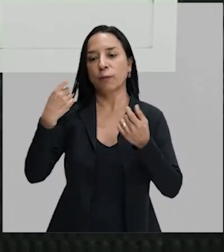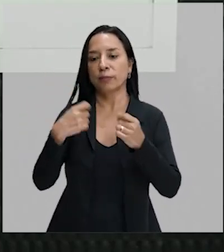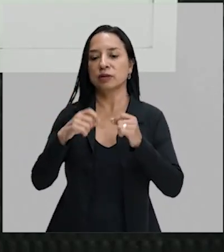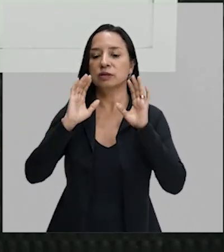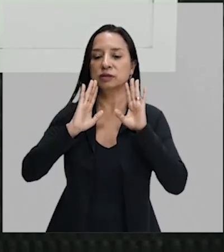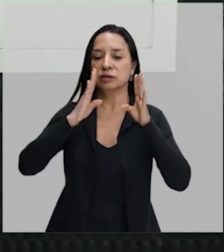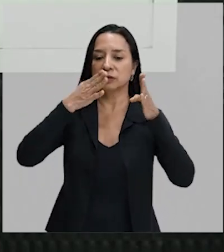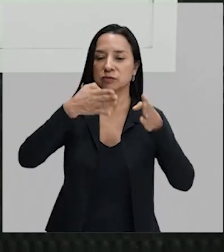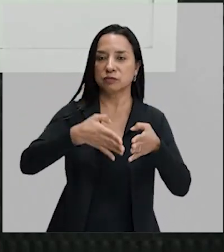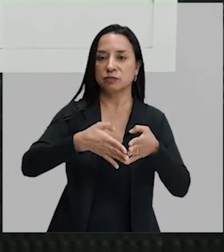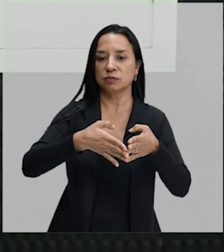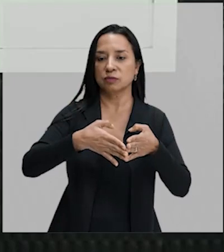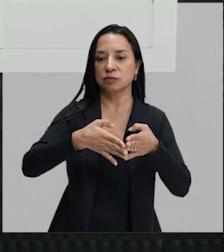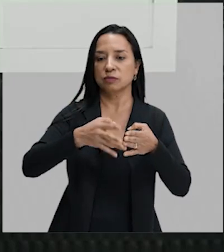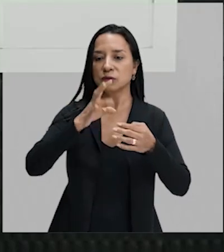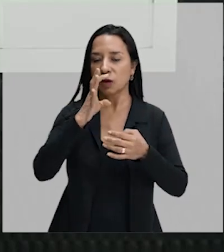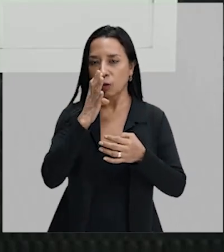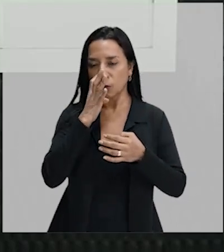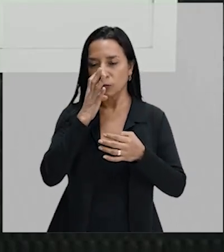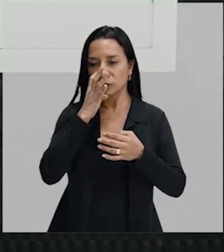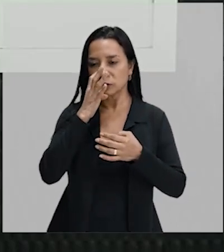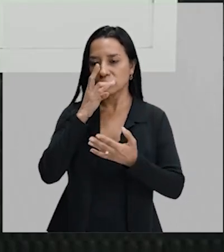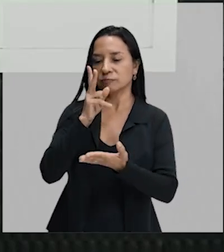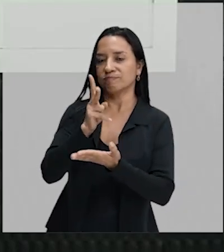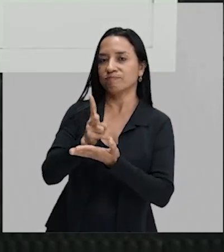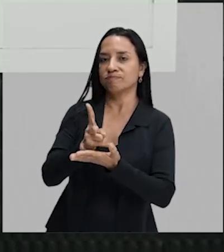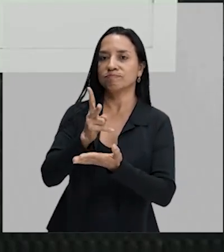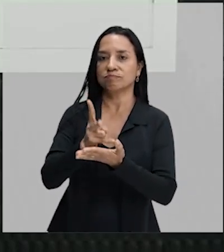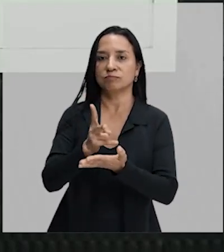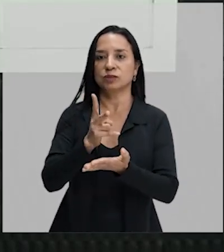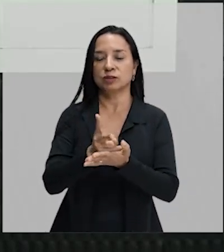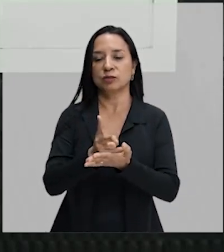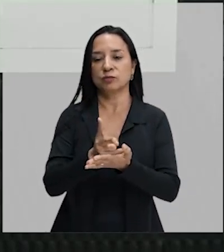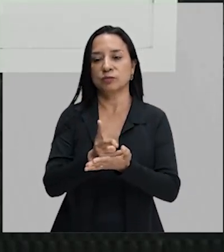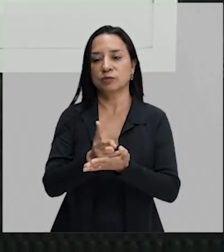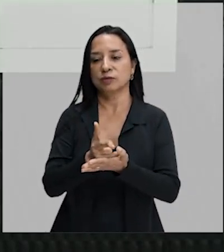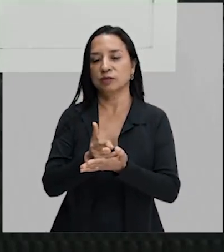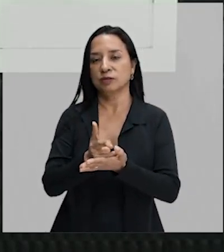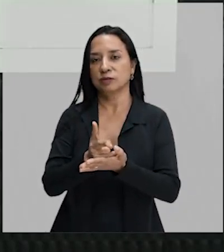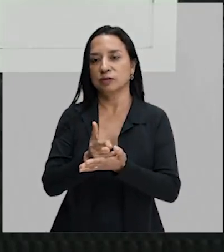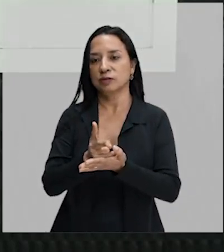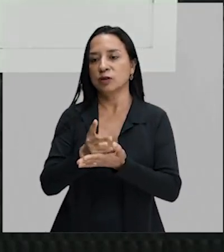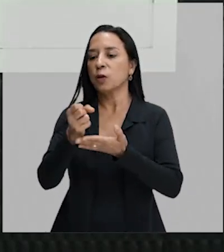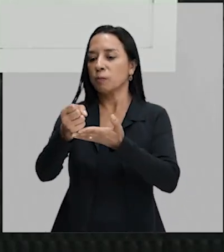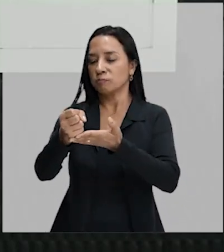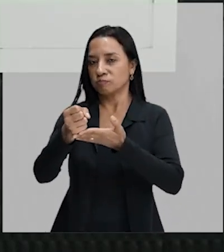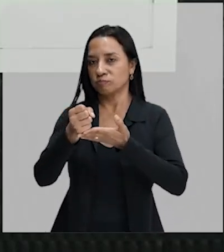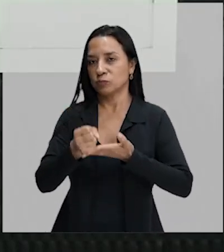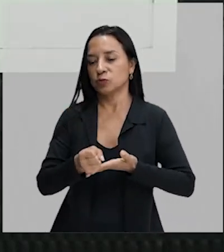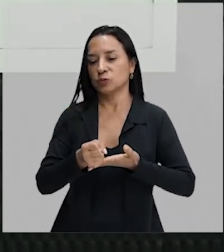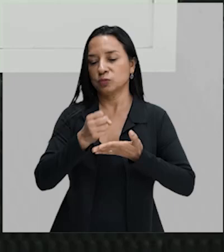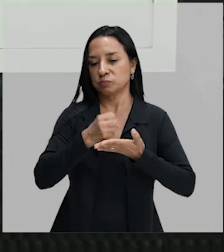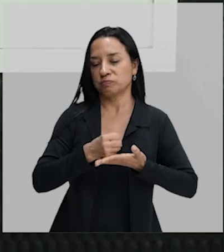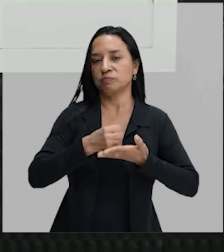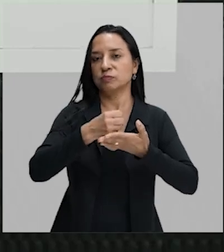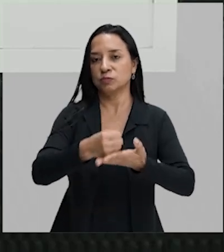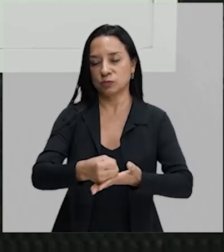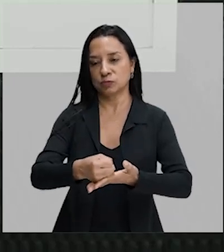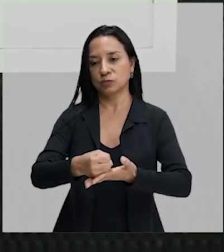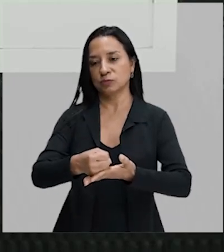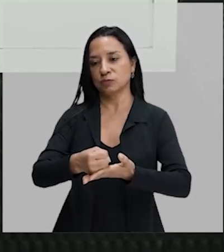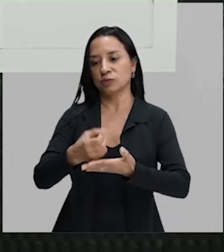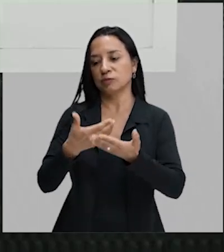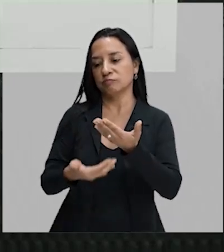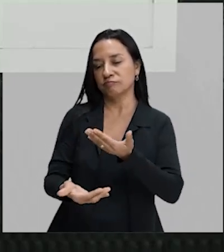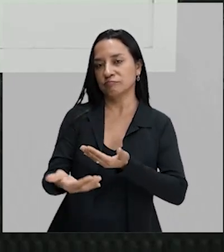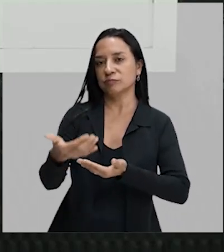de capacidade de observação contínua. Então eu conto com vocês, eu faço a minha parte, vocês farão a de